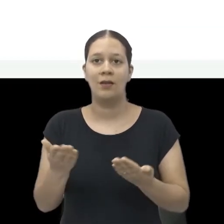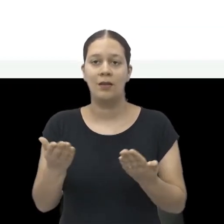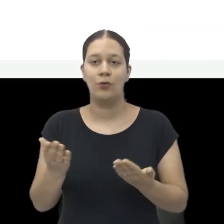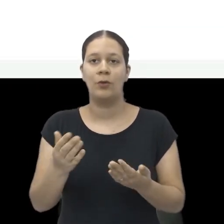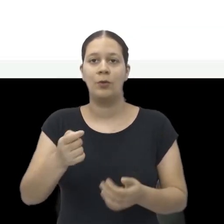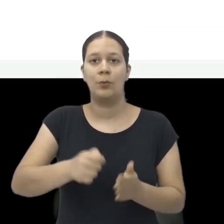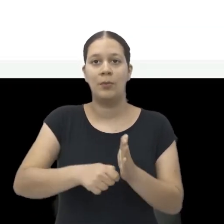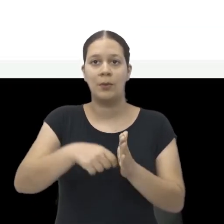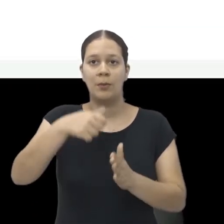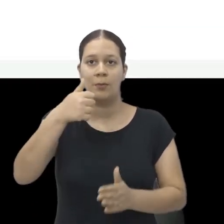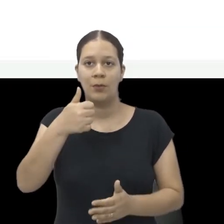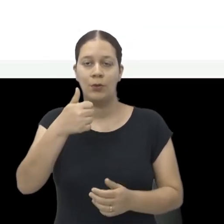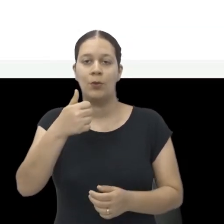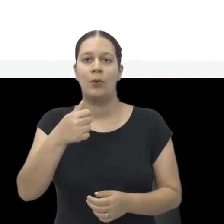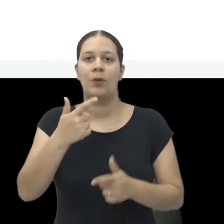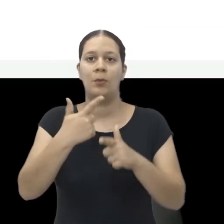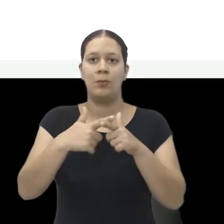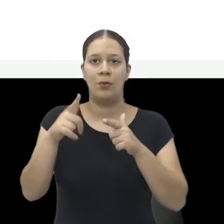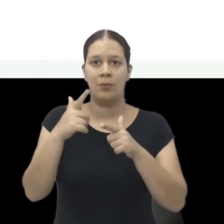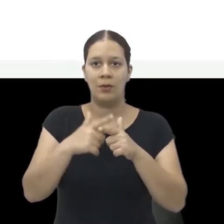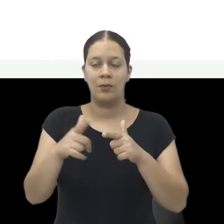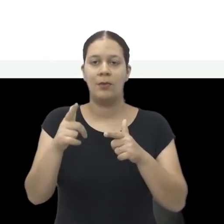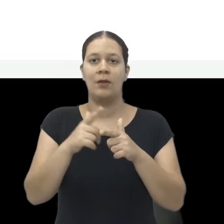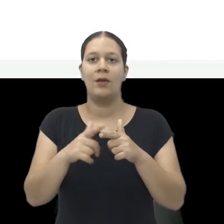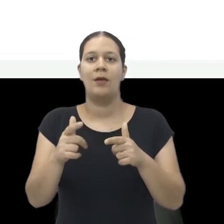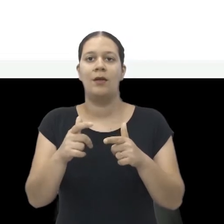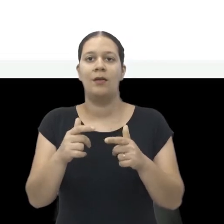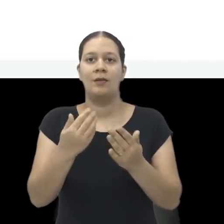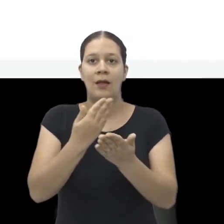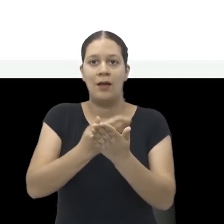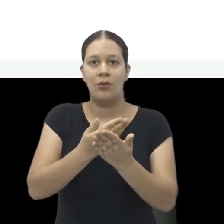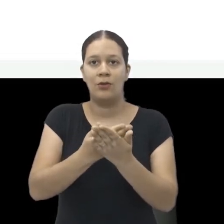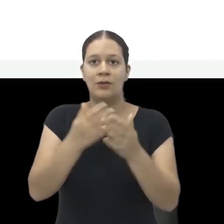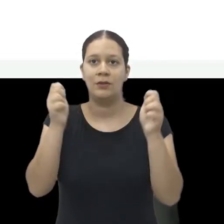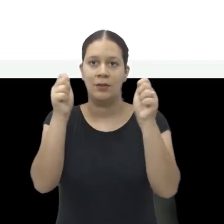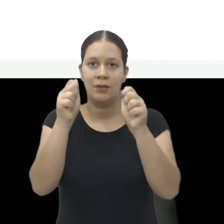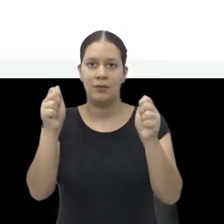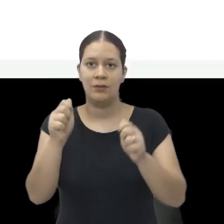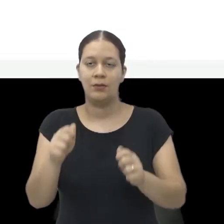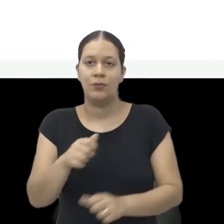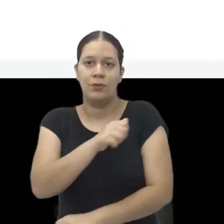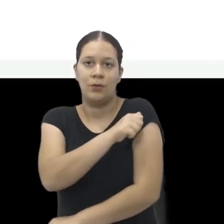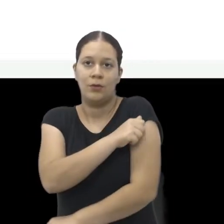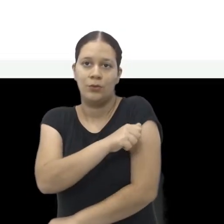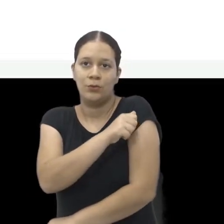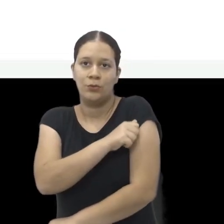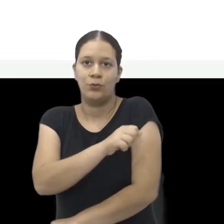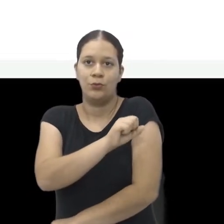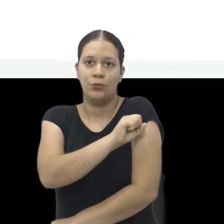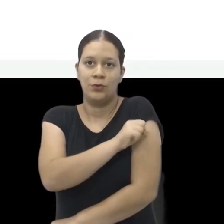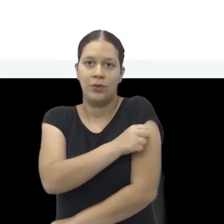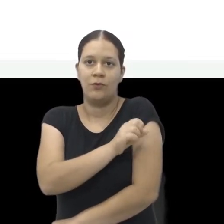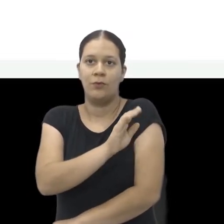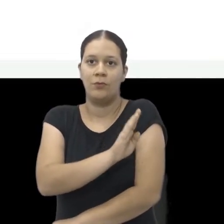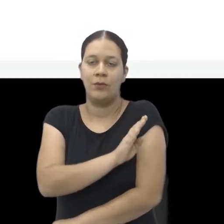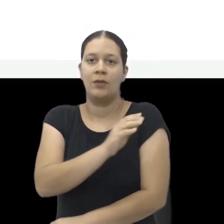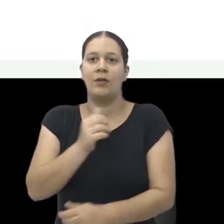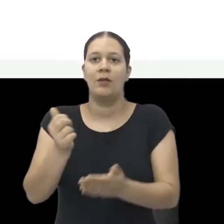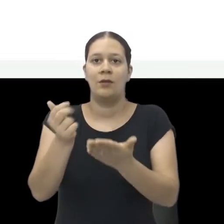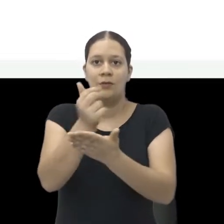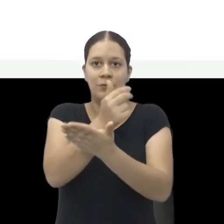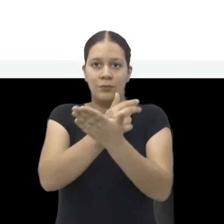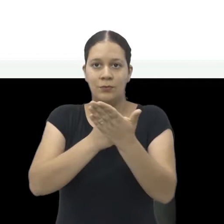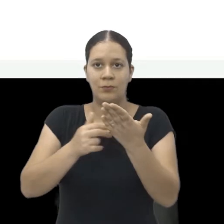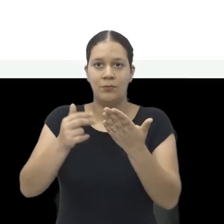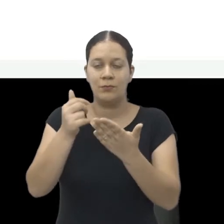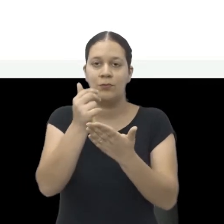Bem, no nosso primeiro problema, diz que na aula de arte, um estudante do 8º ano B desenhou uma sequência